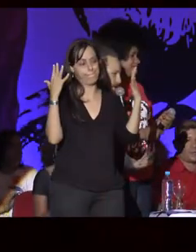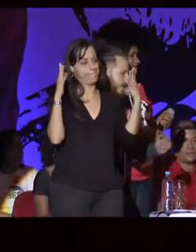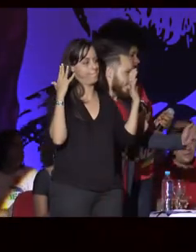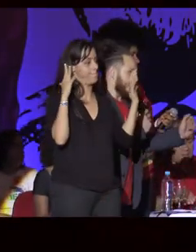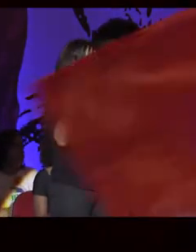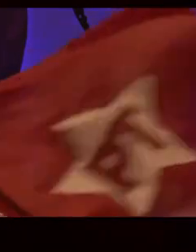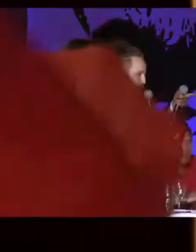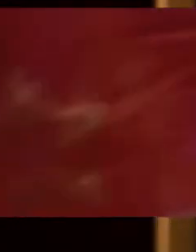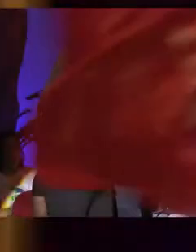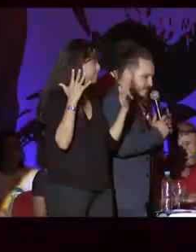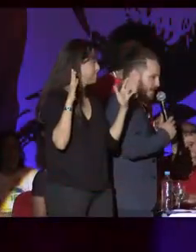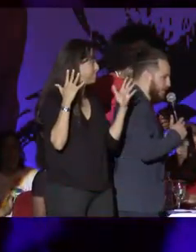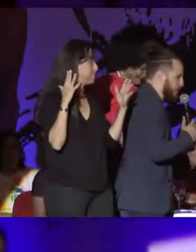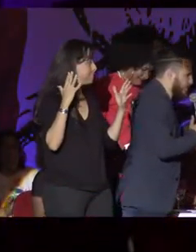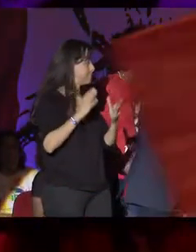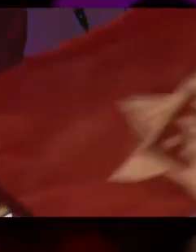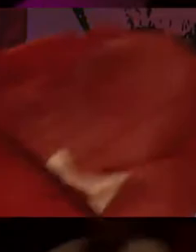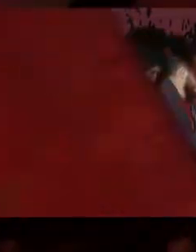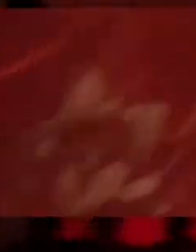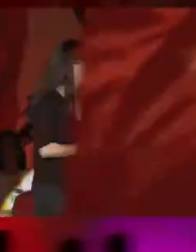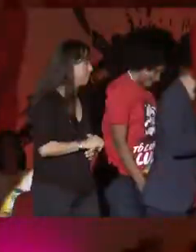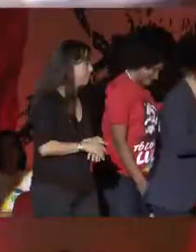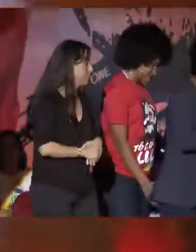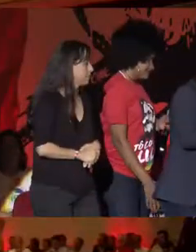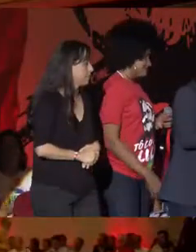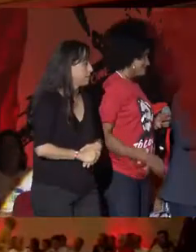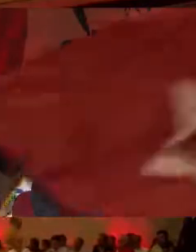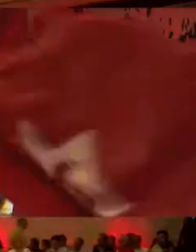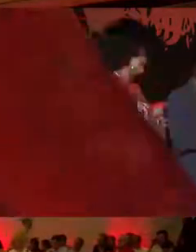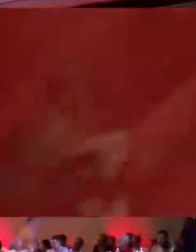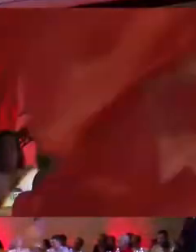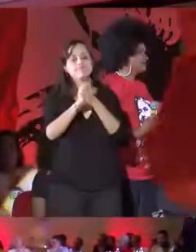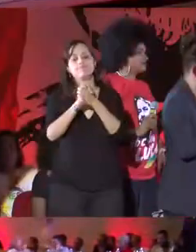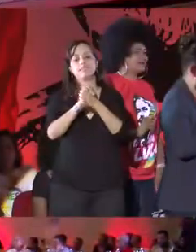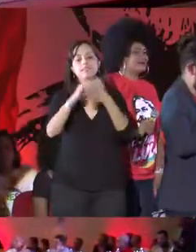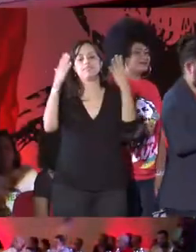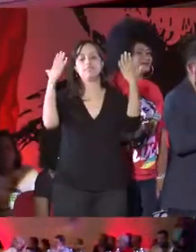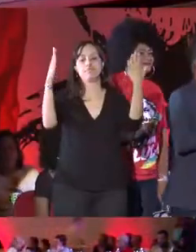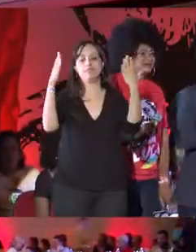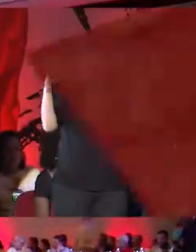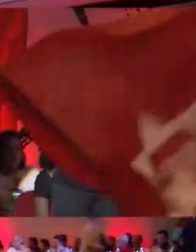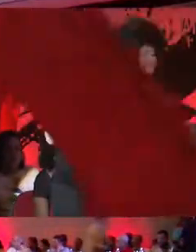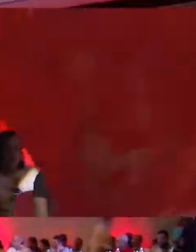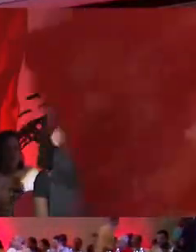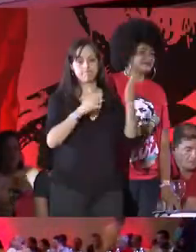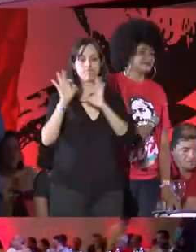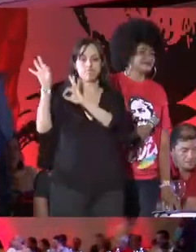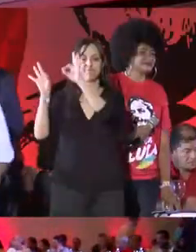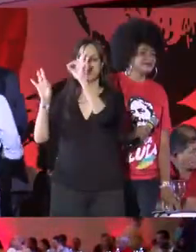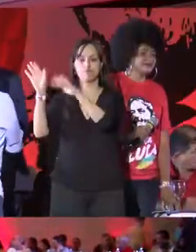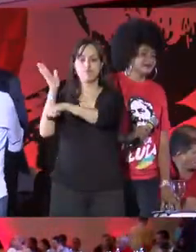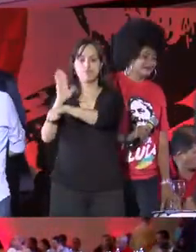Parabéns à produção, nosso companheiro Ricardo Stucker. Quem que vocês querem ouvir agora?